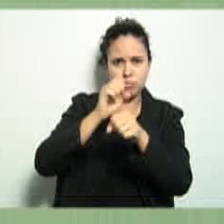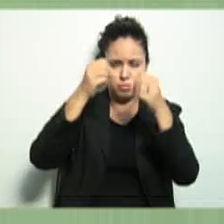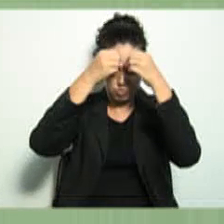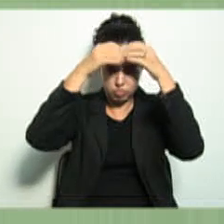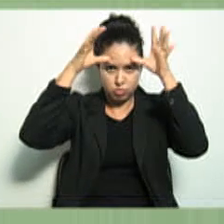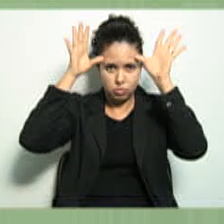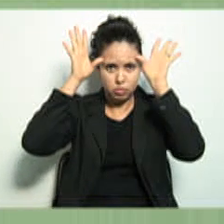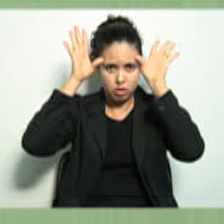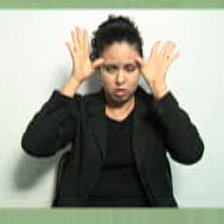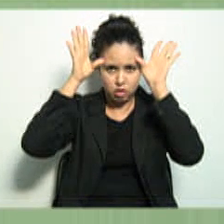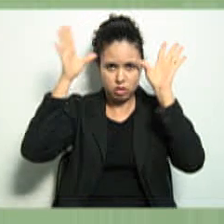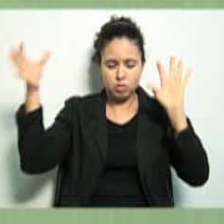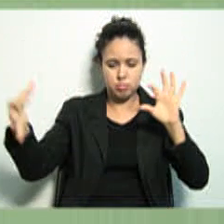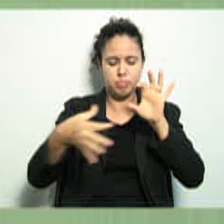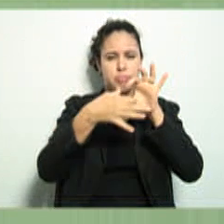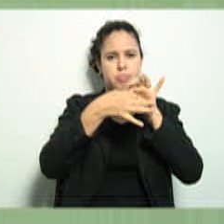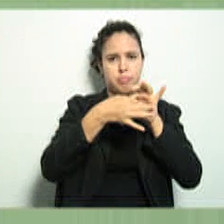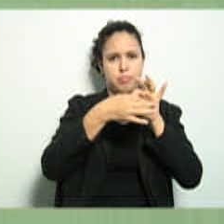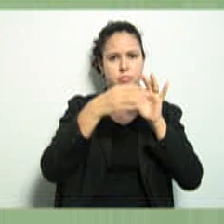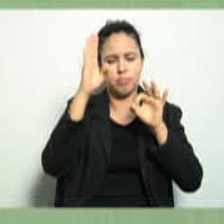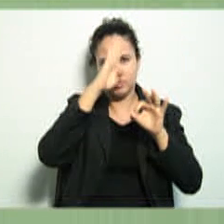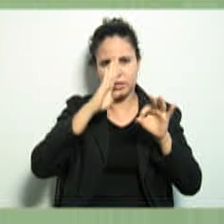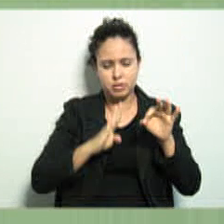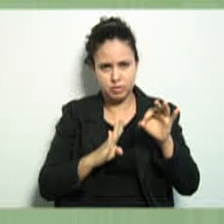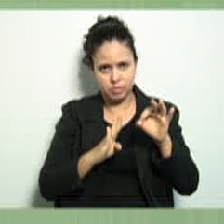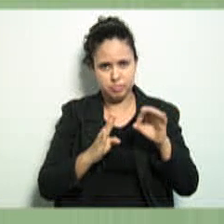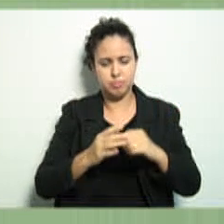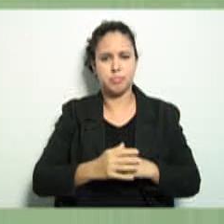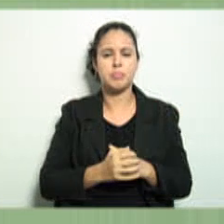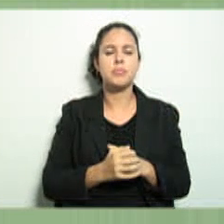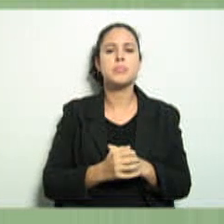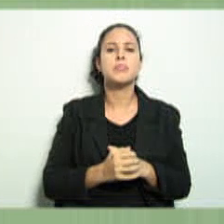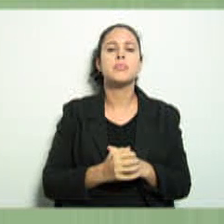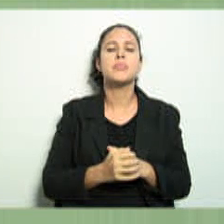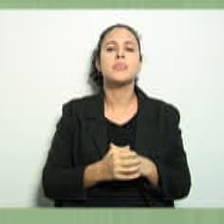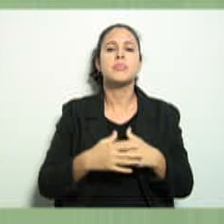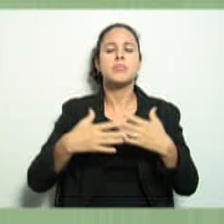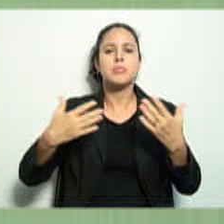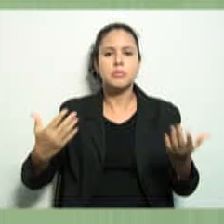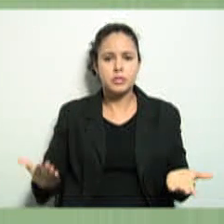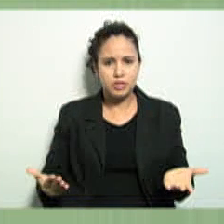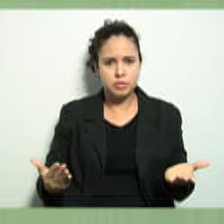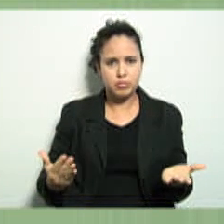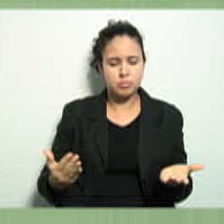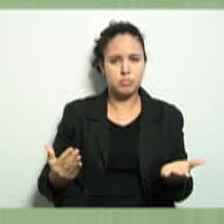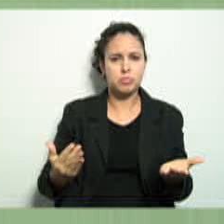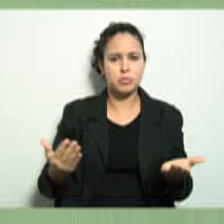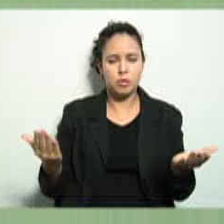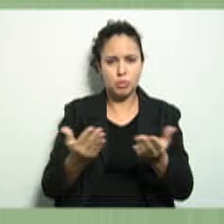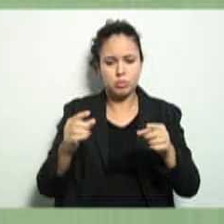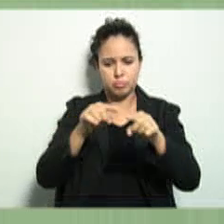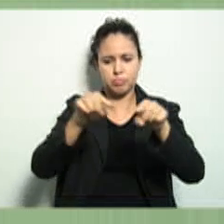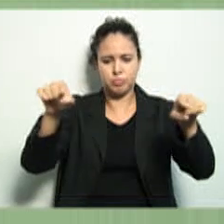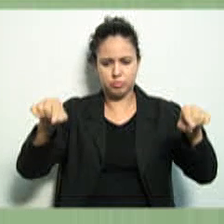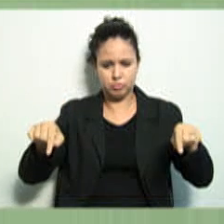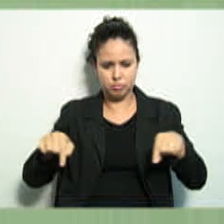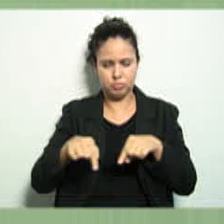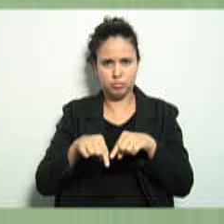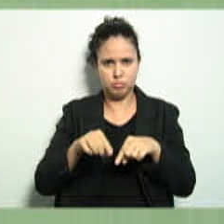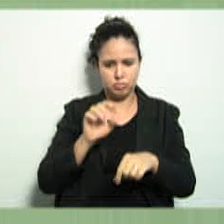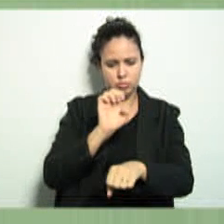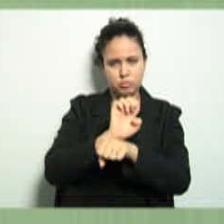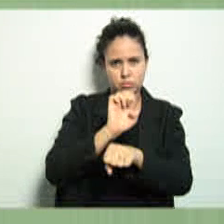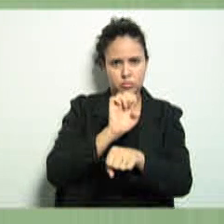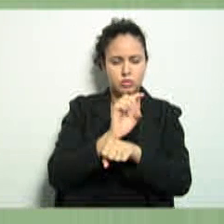a viabilizar a estrada de ferro. Nesse momento, o território onde hoje é Rondônia pertencia